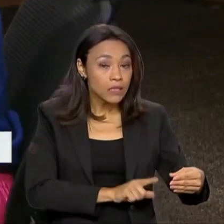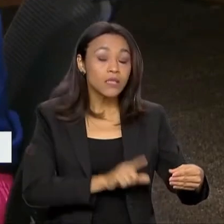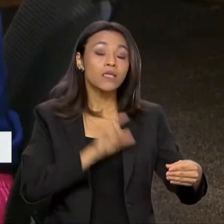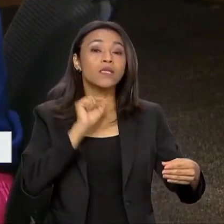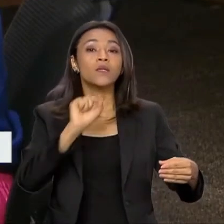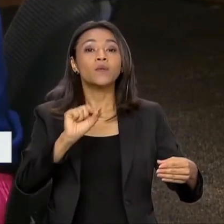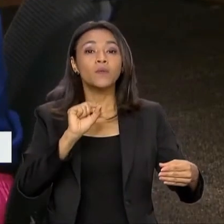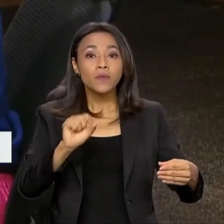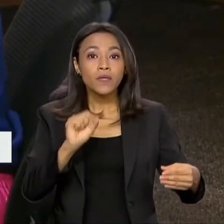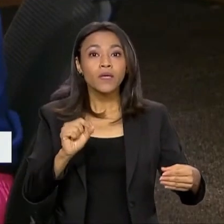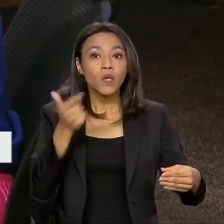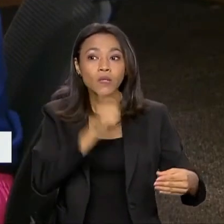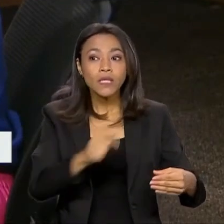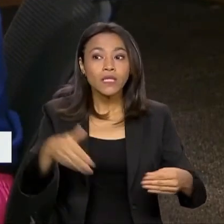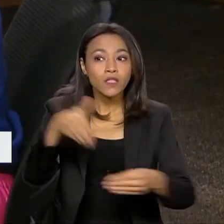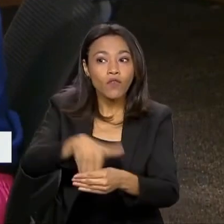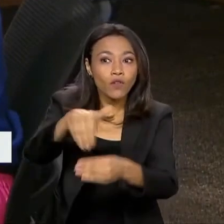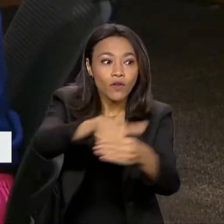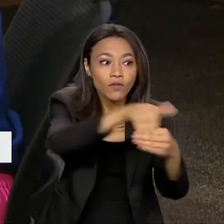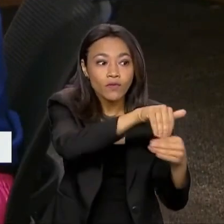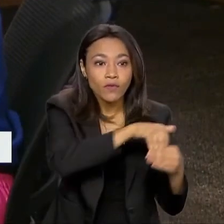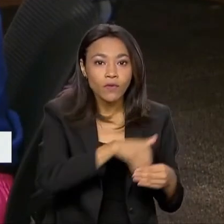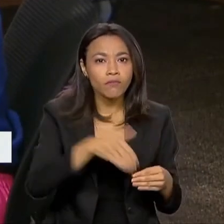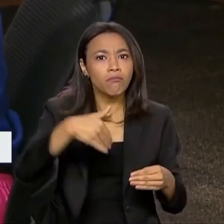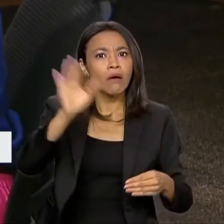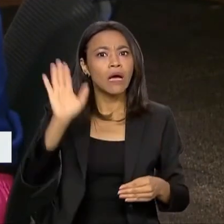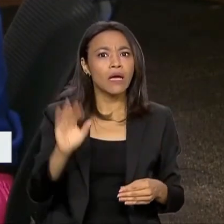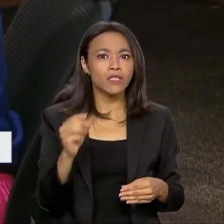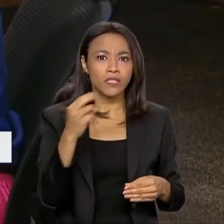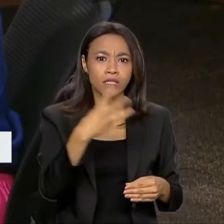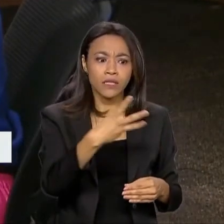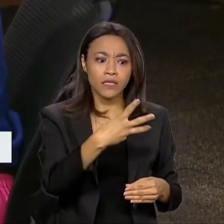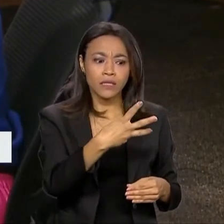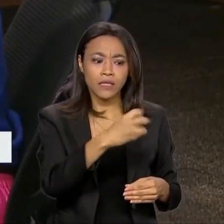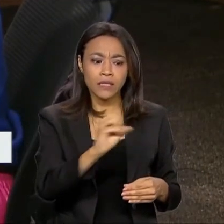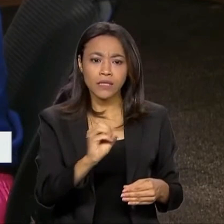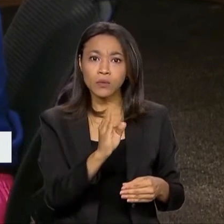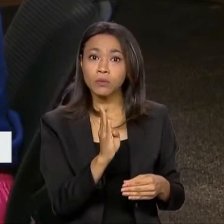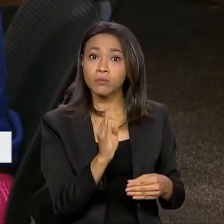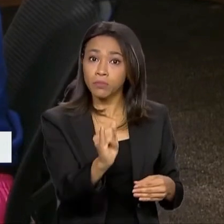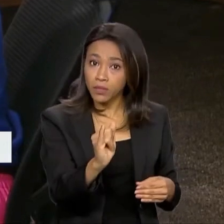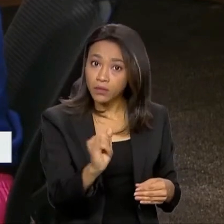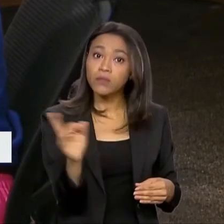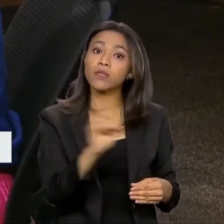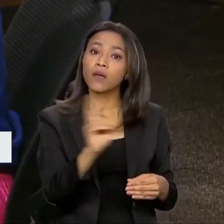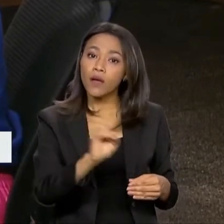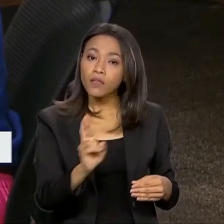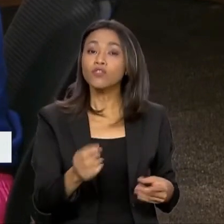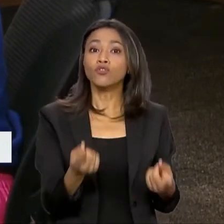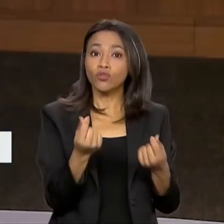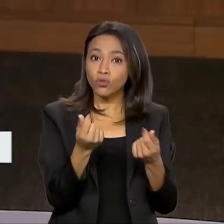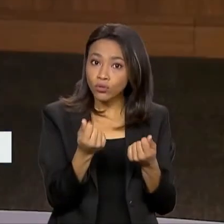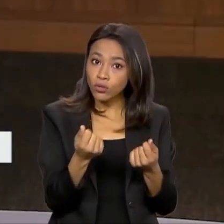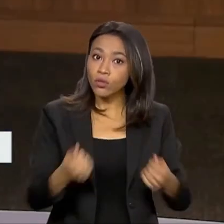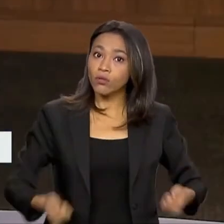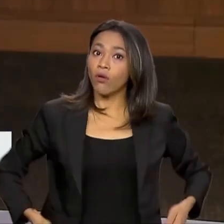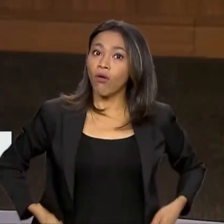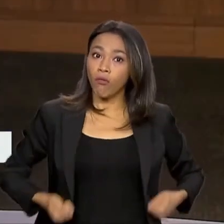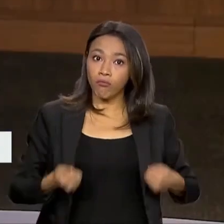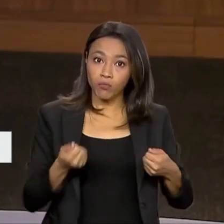desfavoritismo eleitoral foram mais de 3 bilhões de reais de dinheiro público